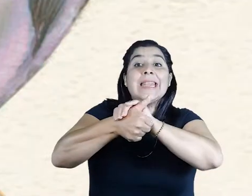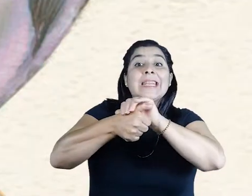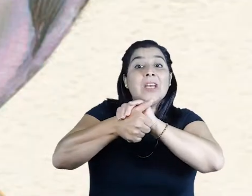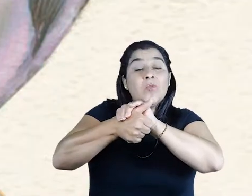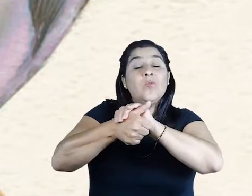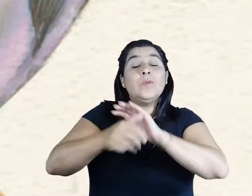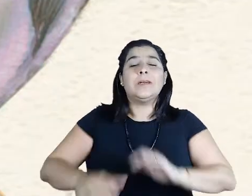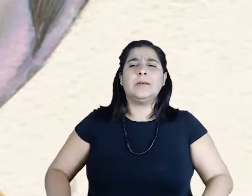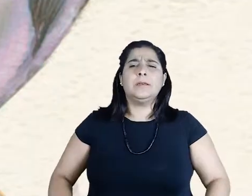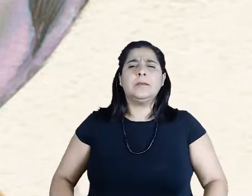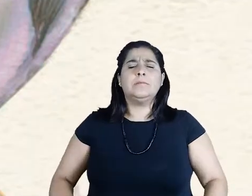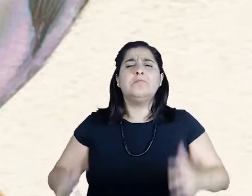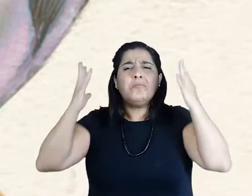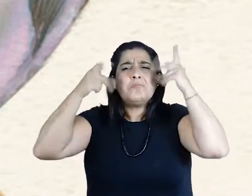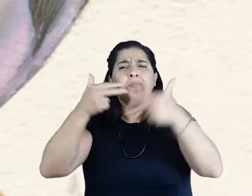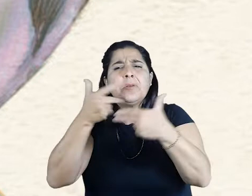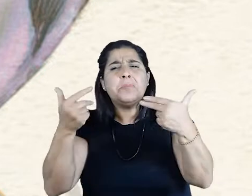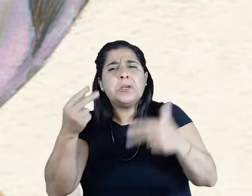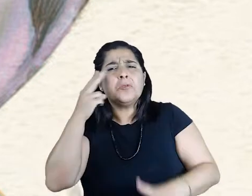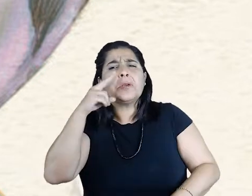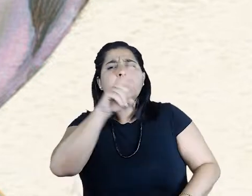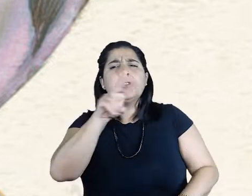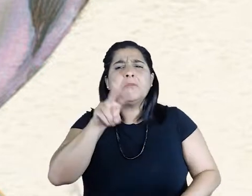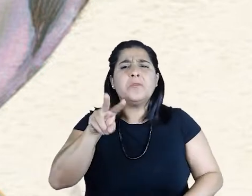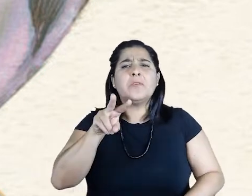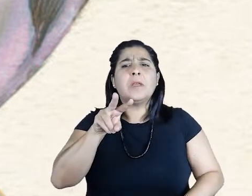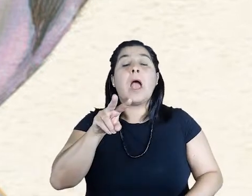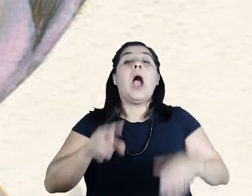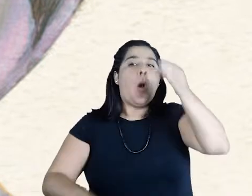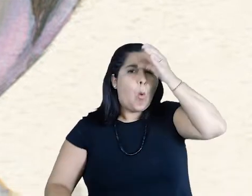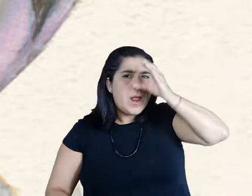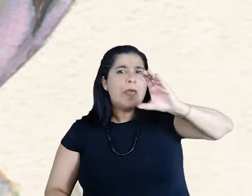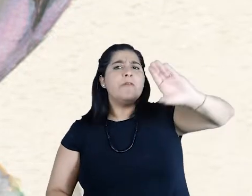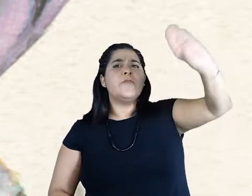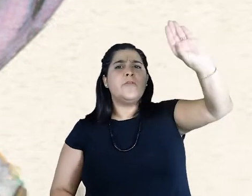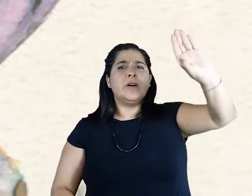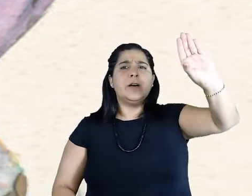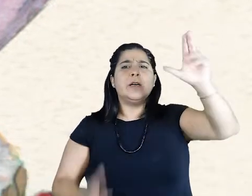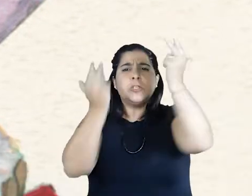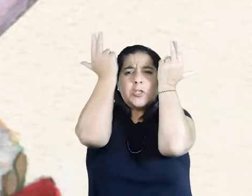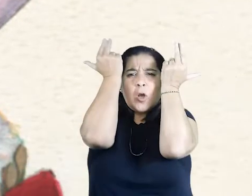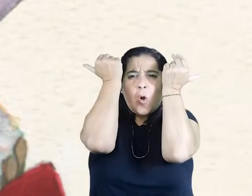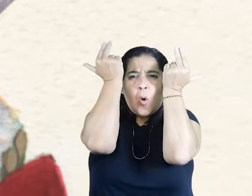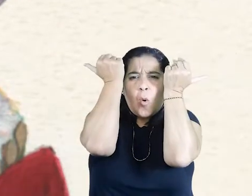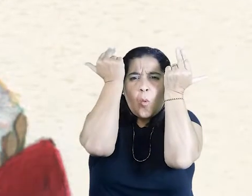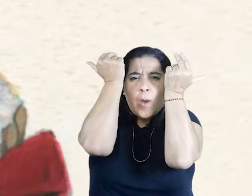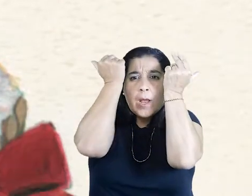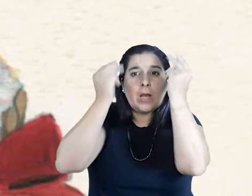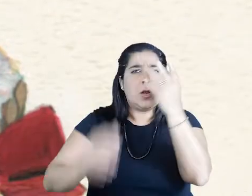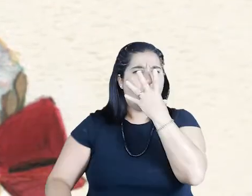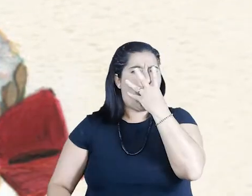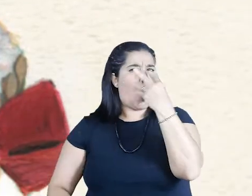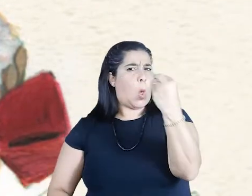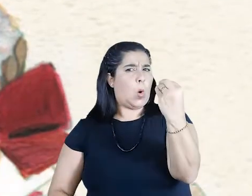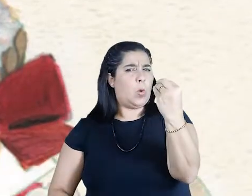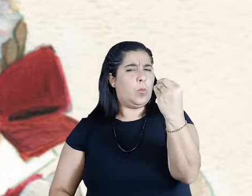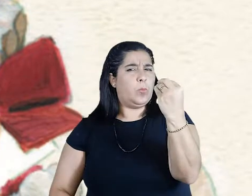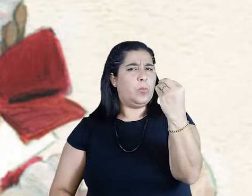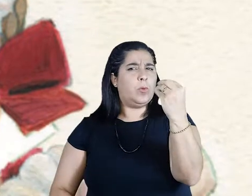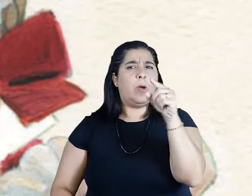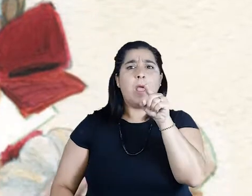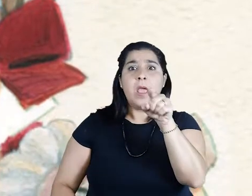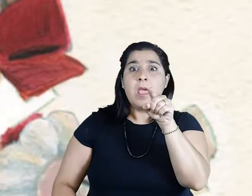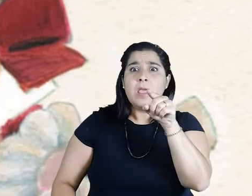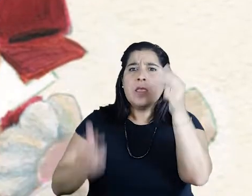Tartaruga. Que bichos vocês veem aí? Elefante, coelho e lobo. Coelho parece